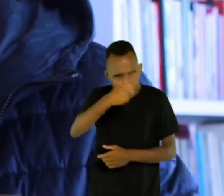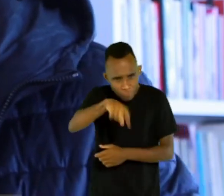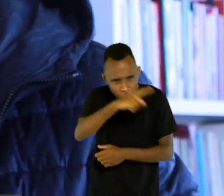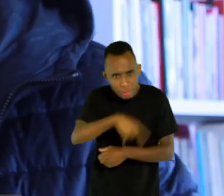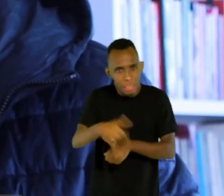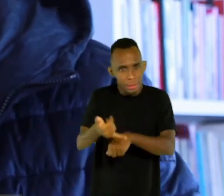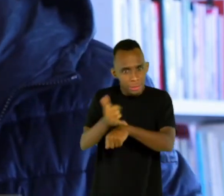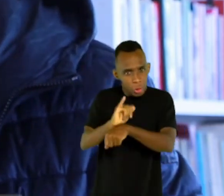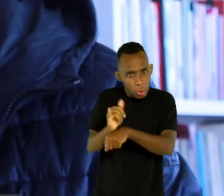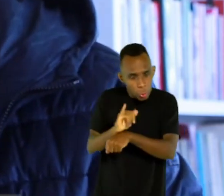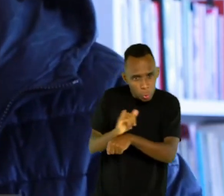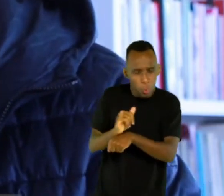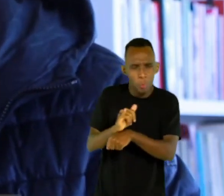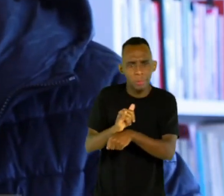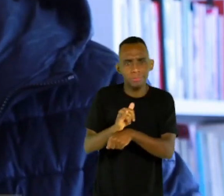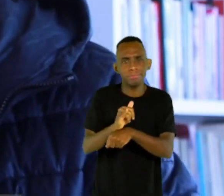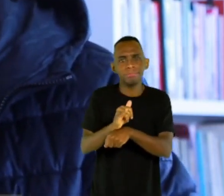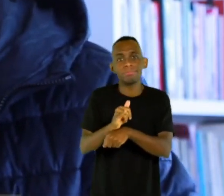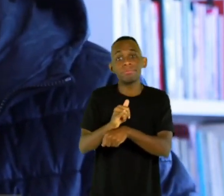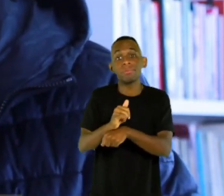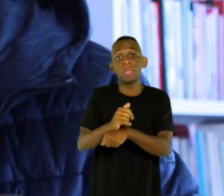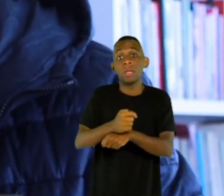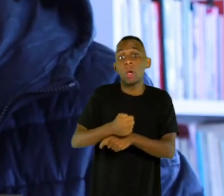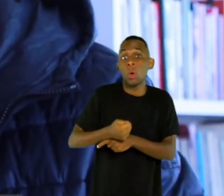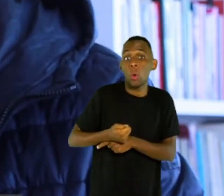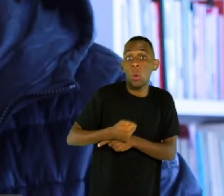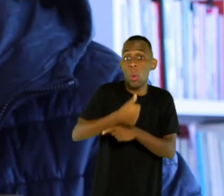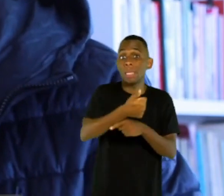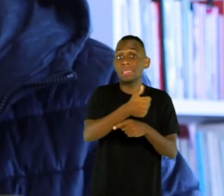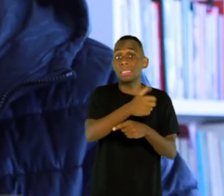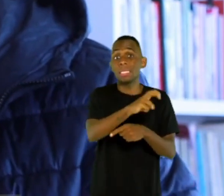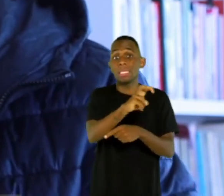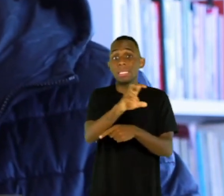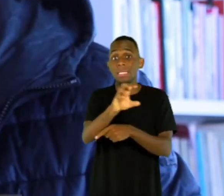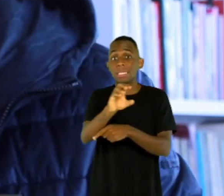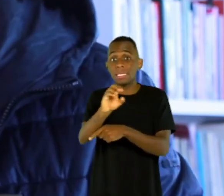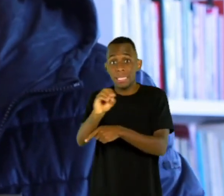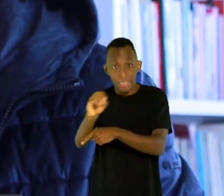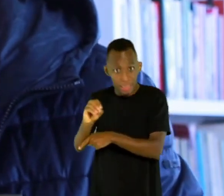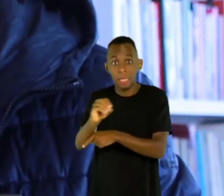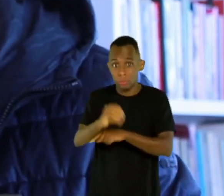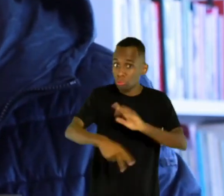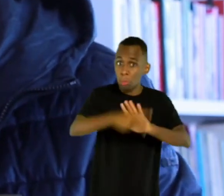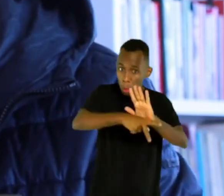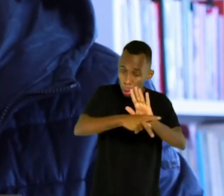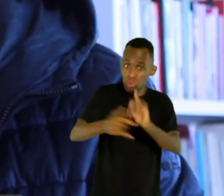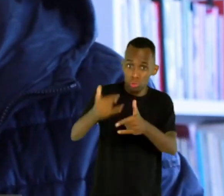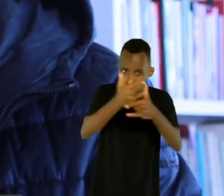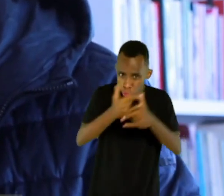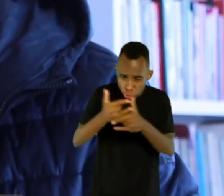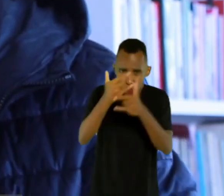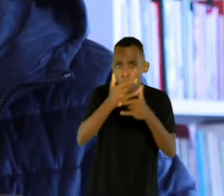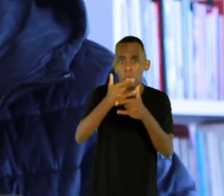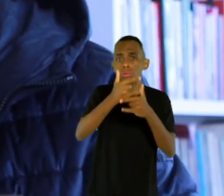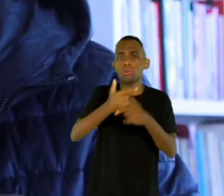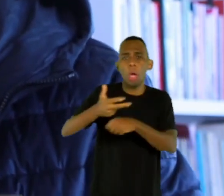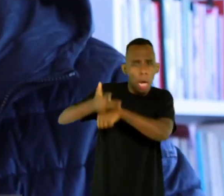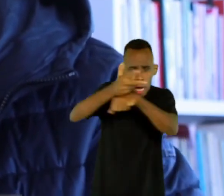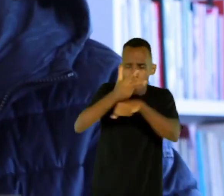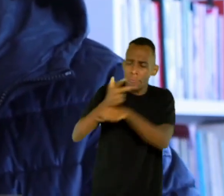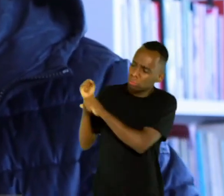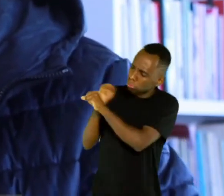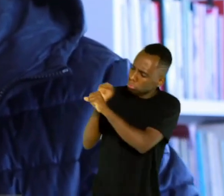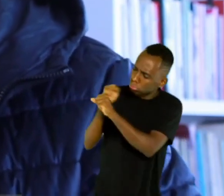destes quase 500 programas de TV já gravados ao longo desses anos todos. É